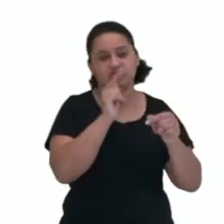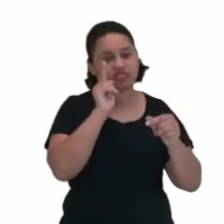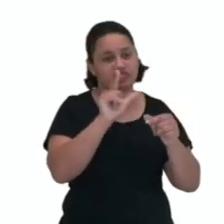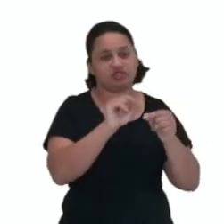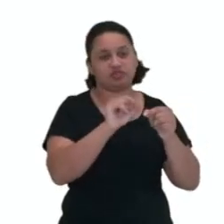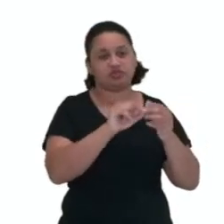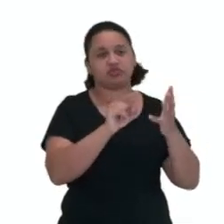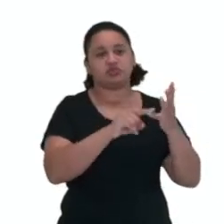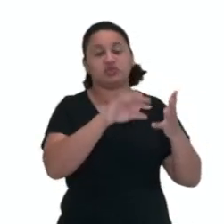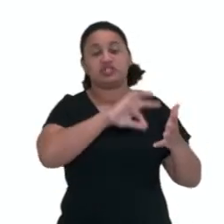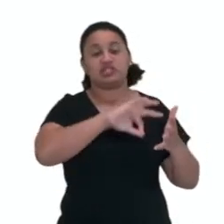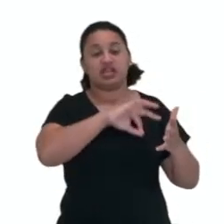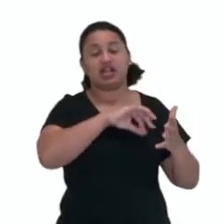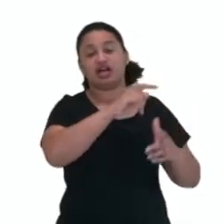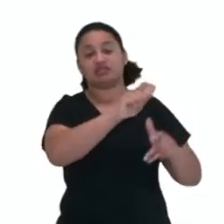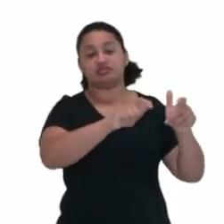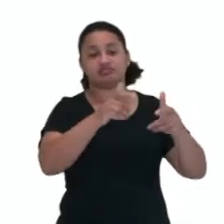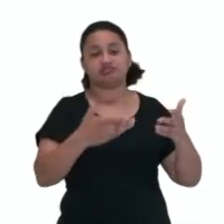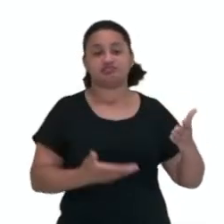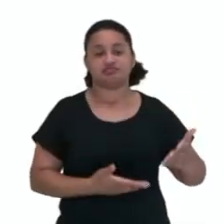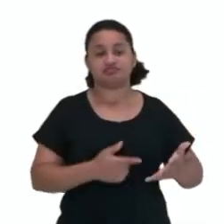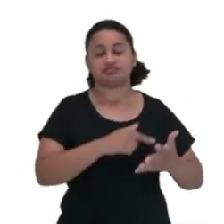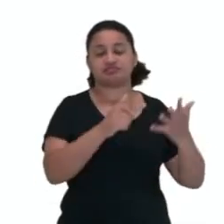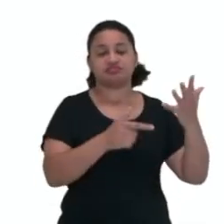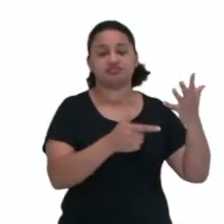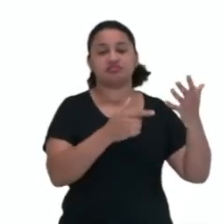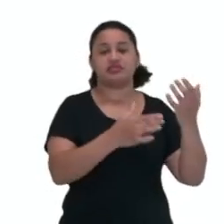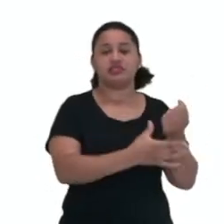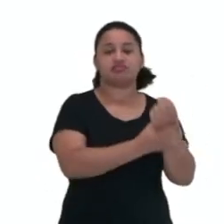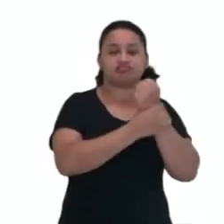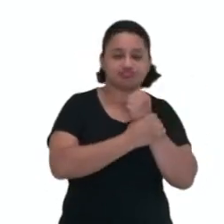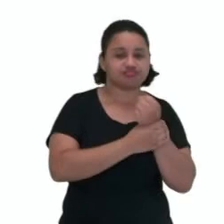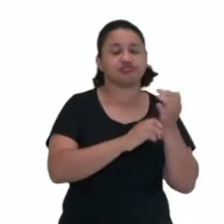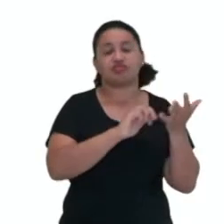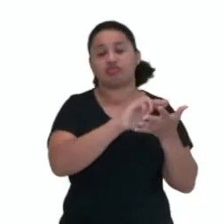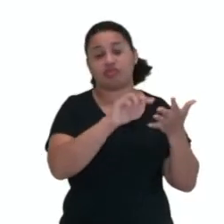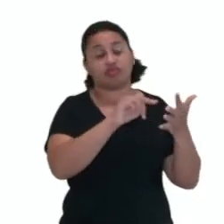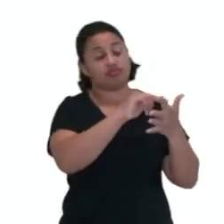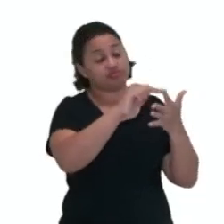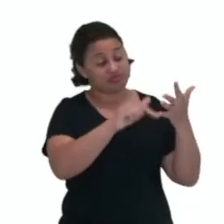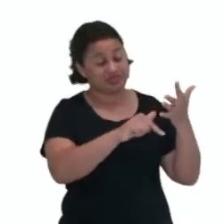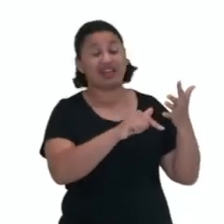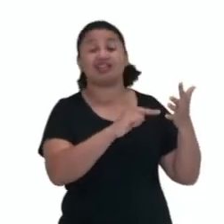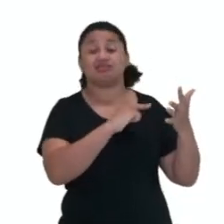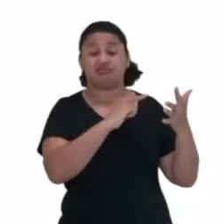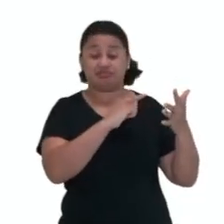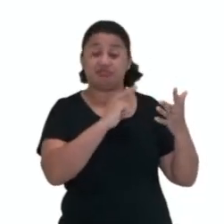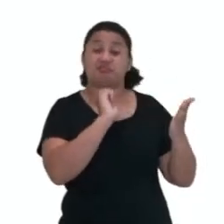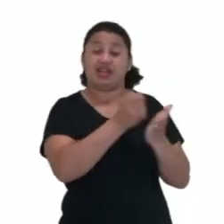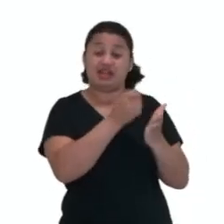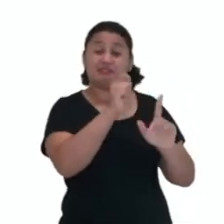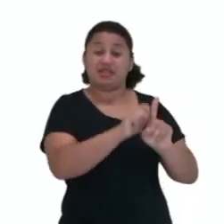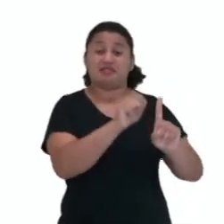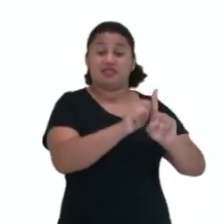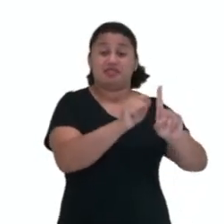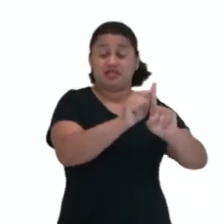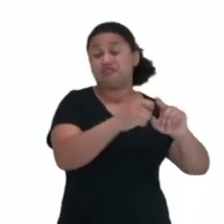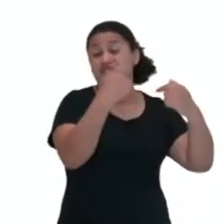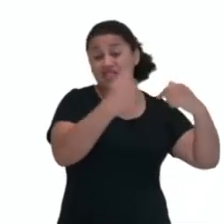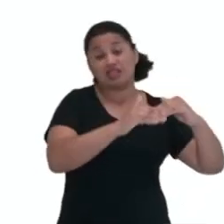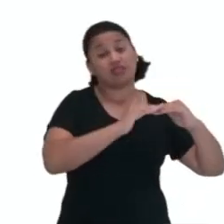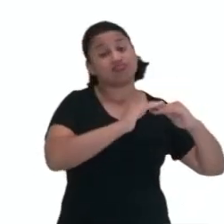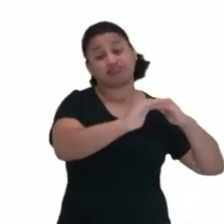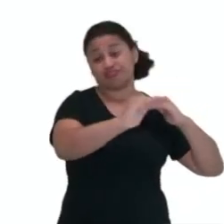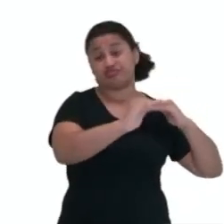produzir, salário dos colaboradores, seguranças, vão acontecer você prestando serviço ou produzindo um